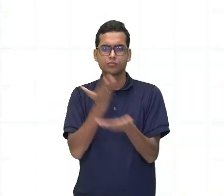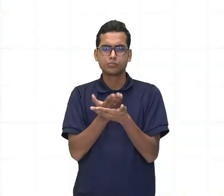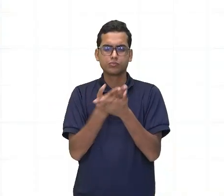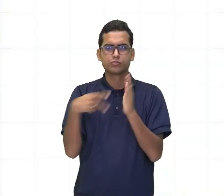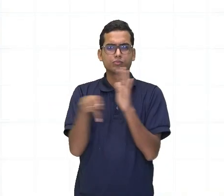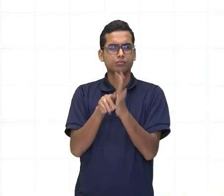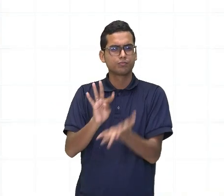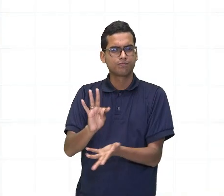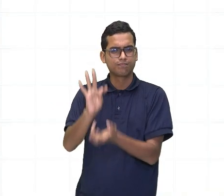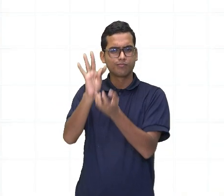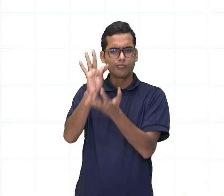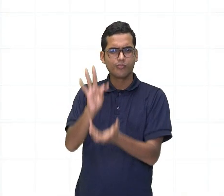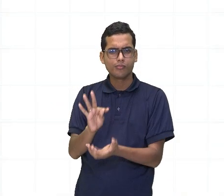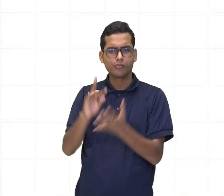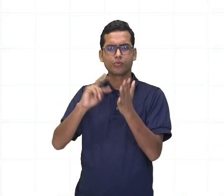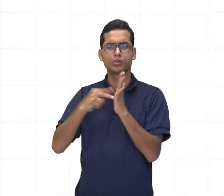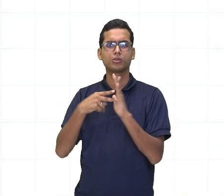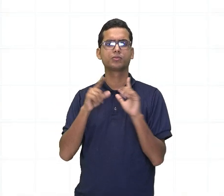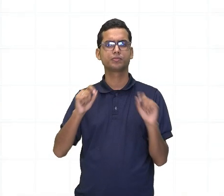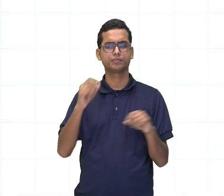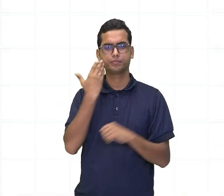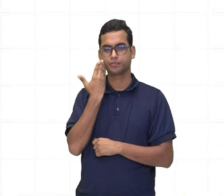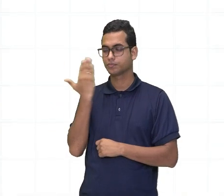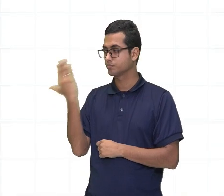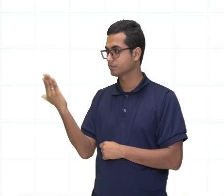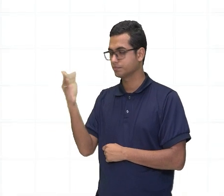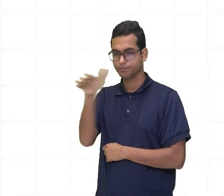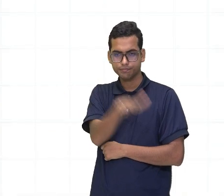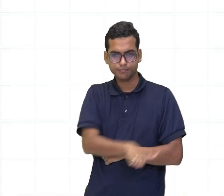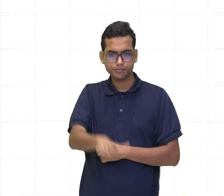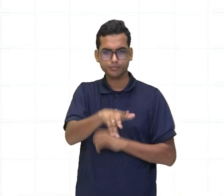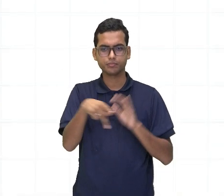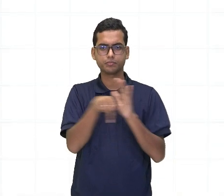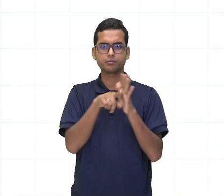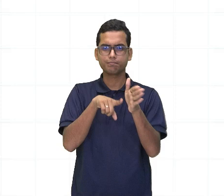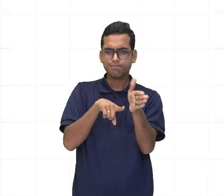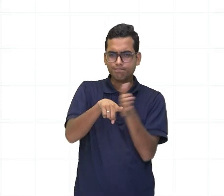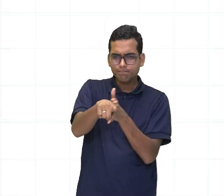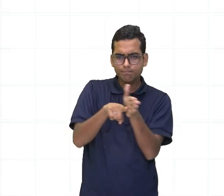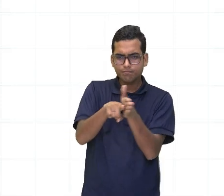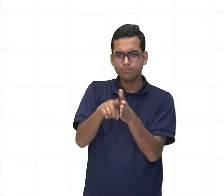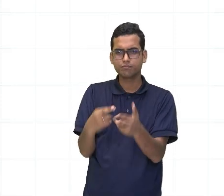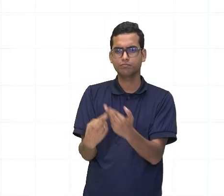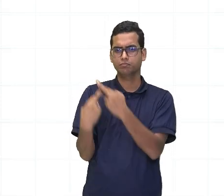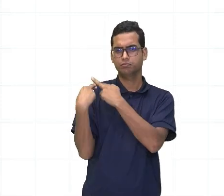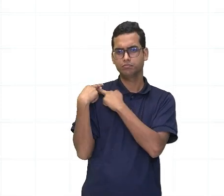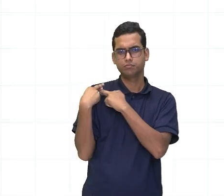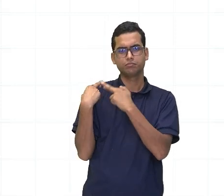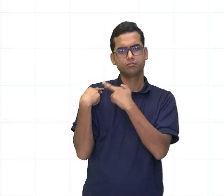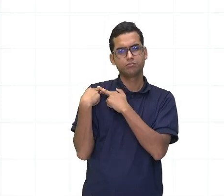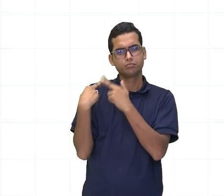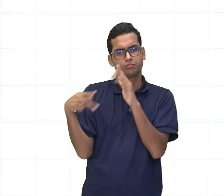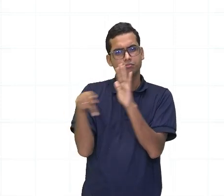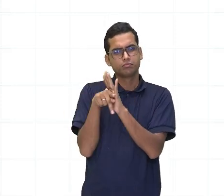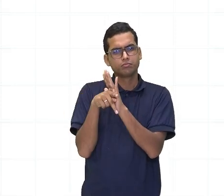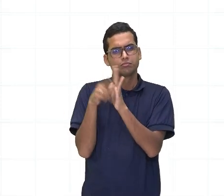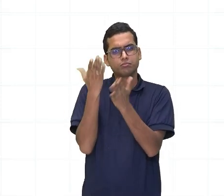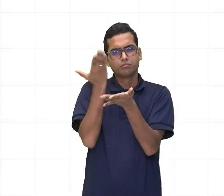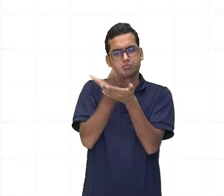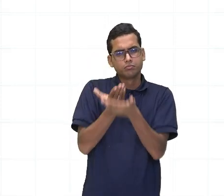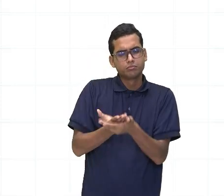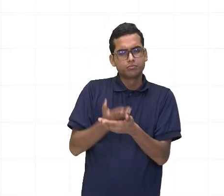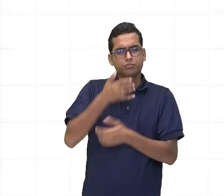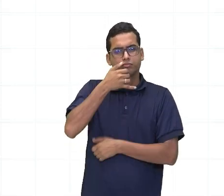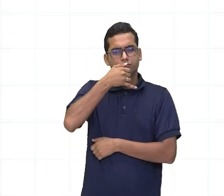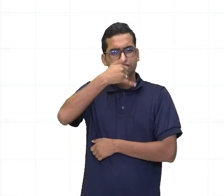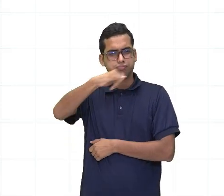termodinâmica. É a área de pesquisa, né, responsável por estudar a energia térmica, já que